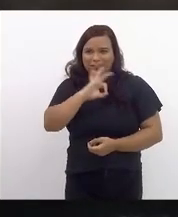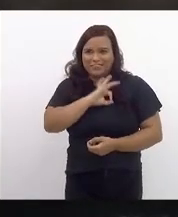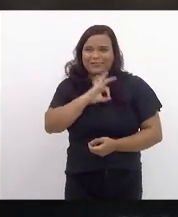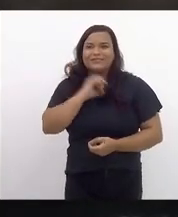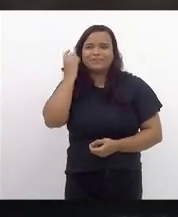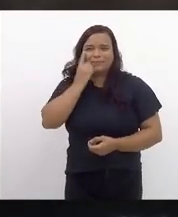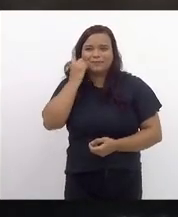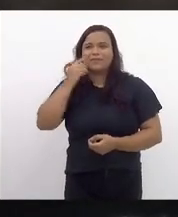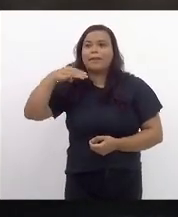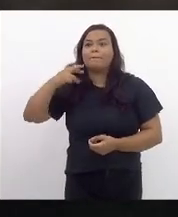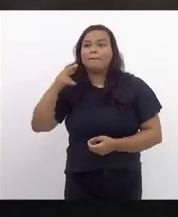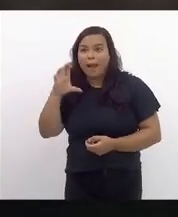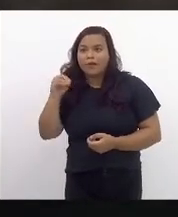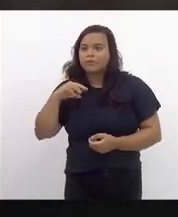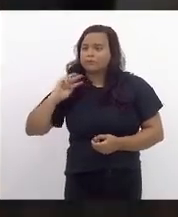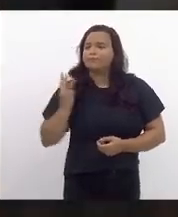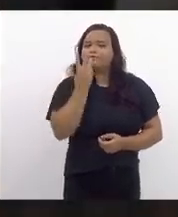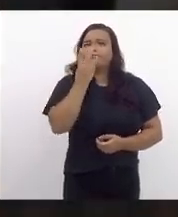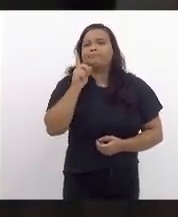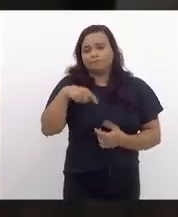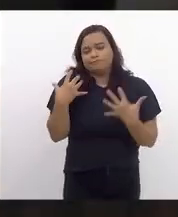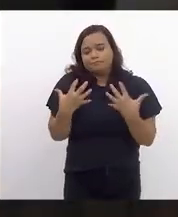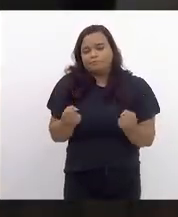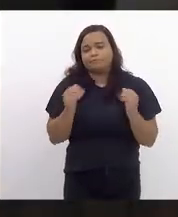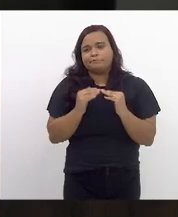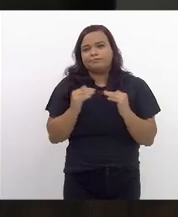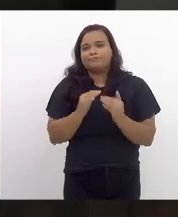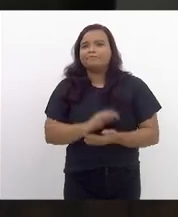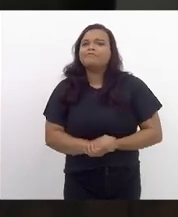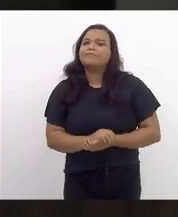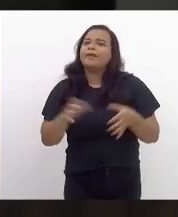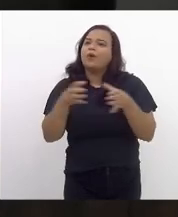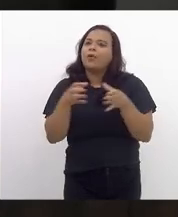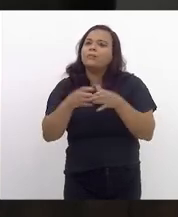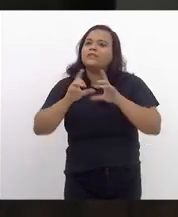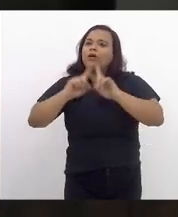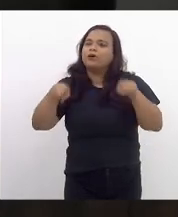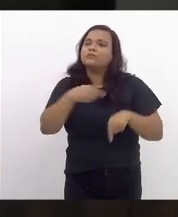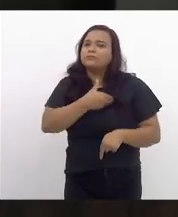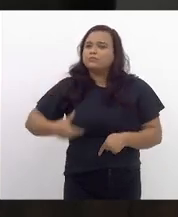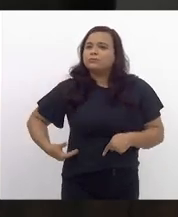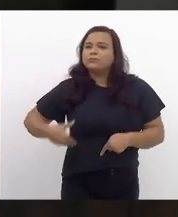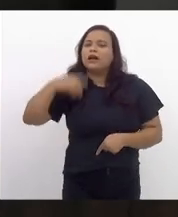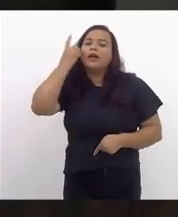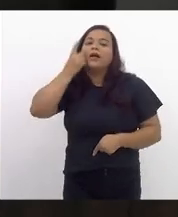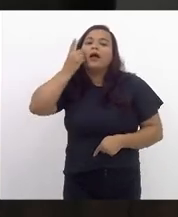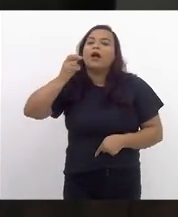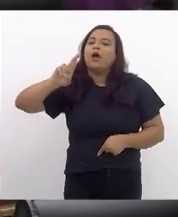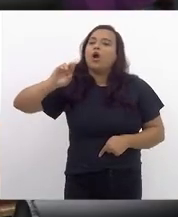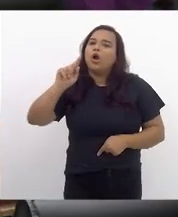aqui, parecer favorável, presidente. Pela Comissão de Servidores Públicos, deputado Rodrigo Amorim.